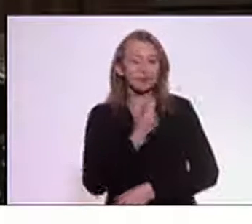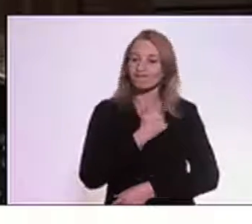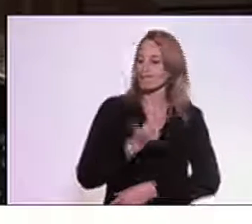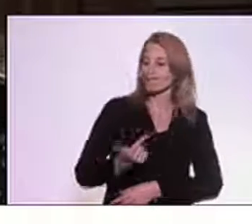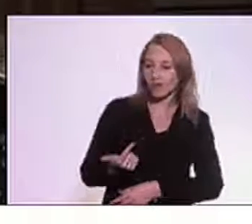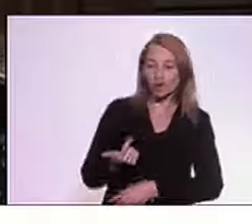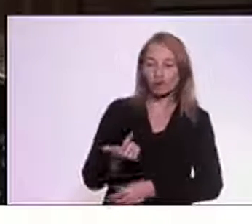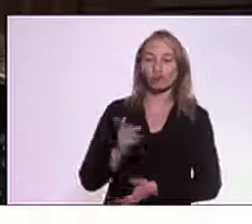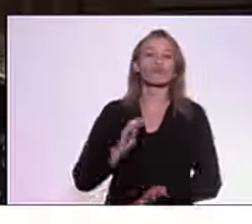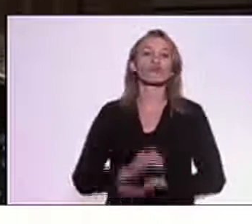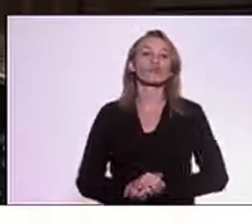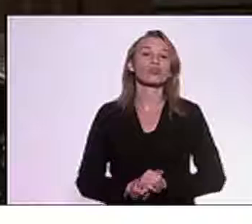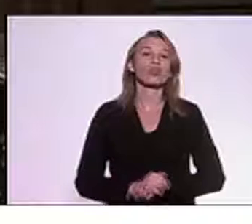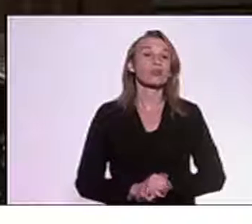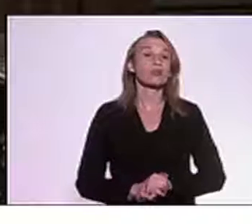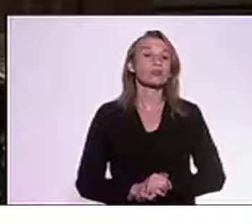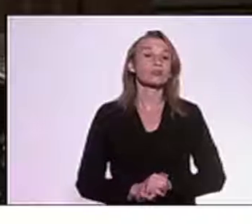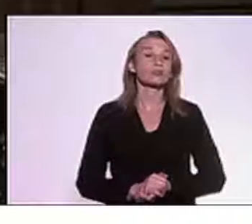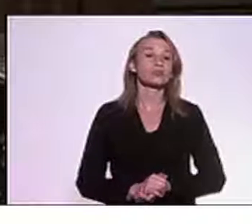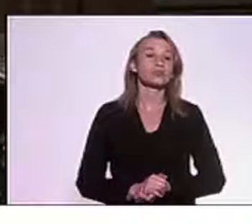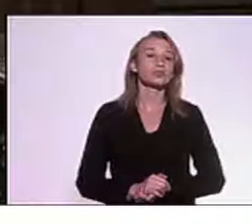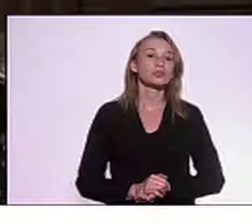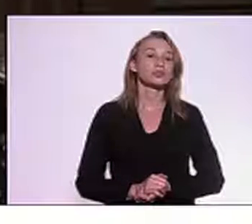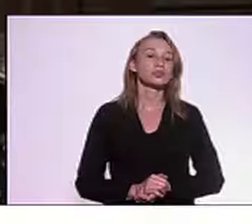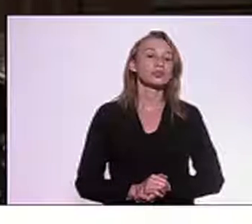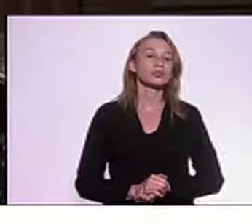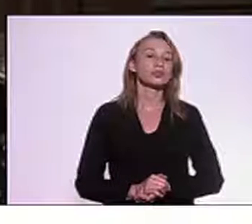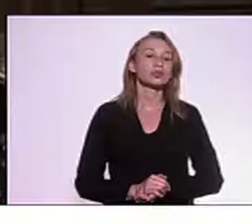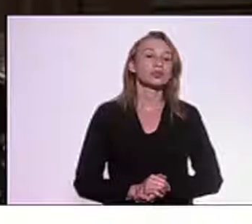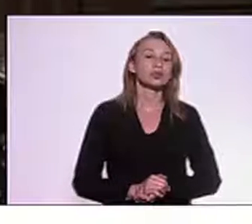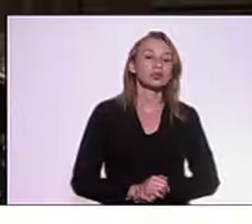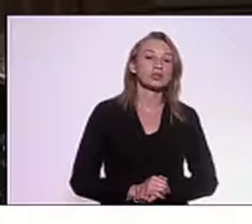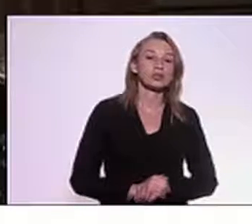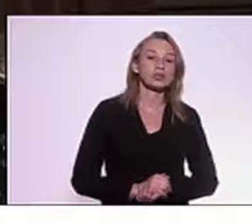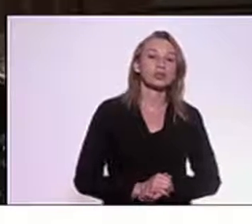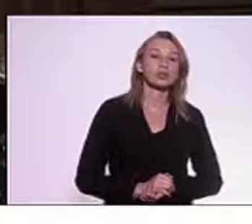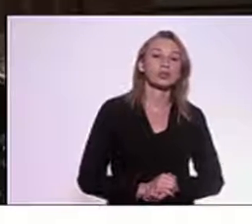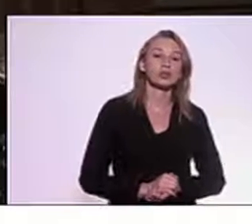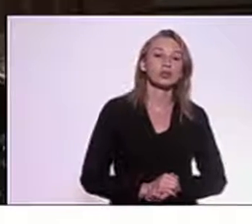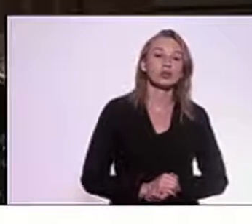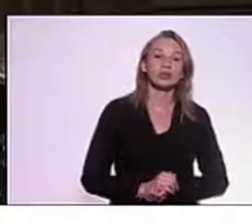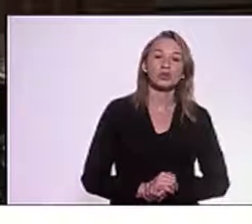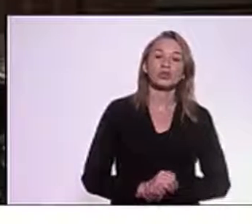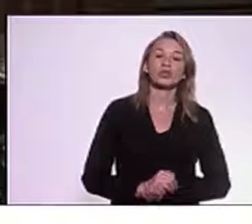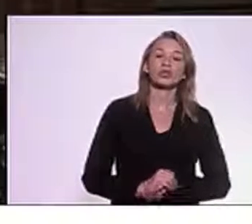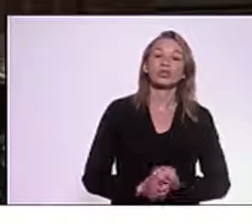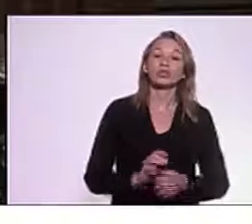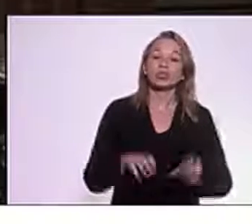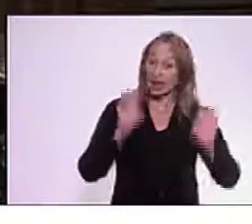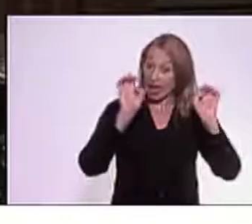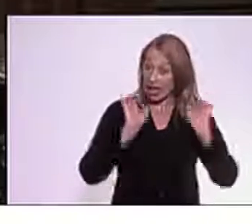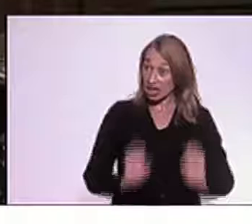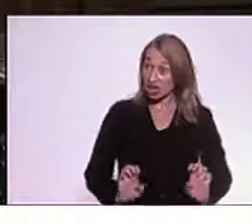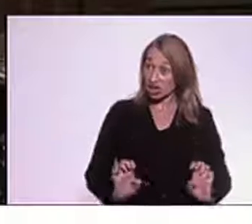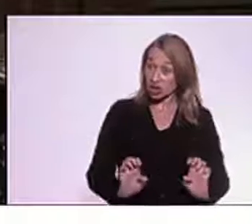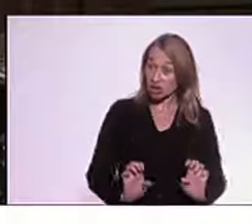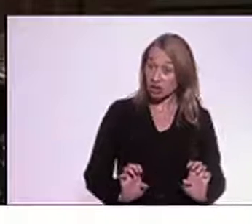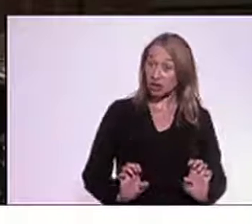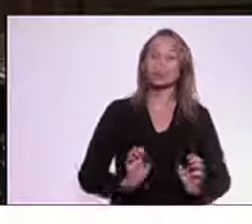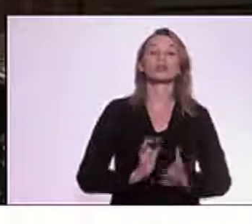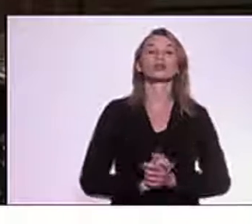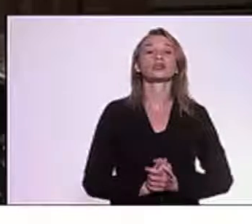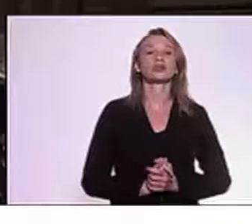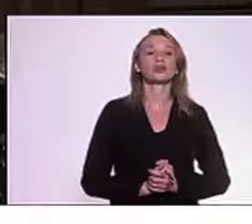dúvidas que, pelo menos no âmbito da coisa pública e da ética, se